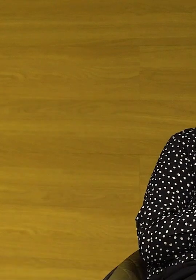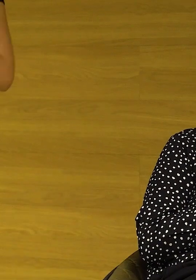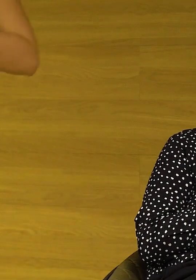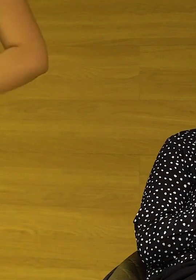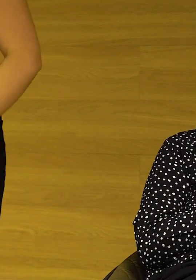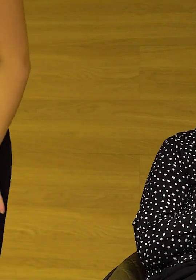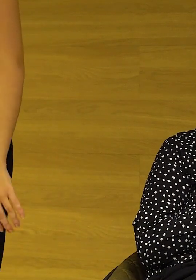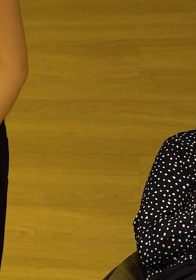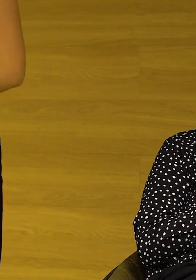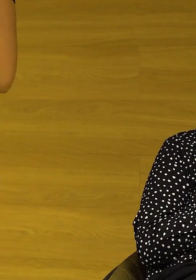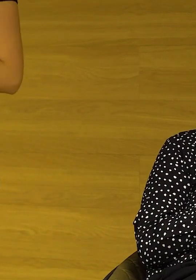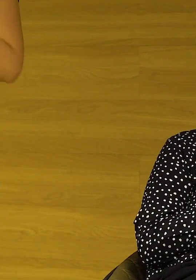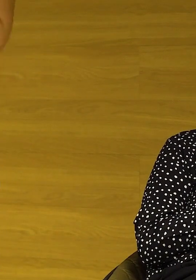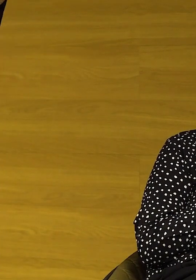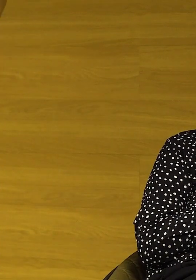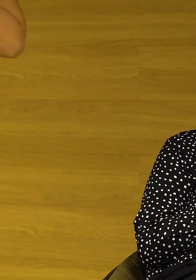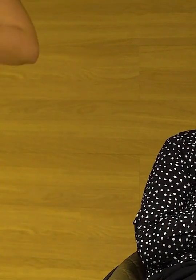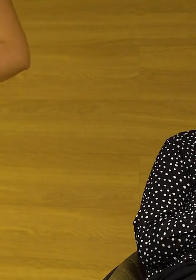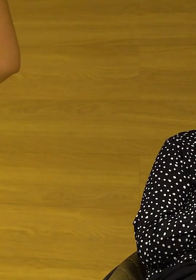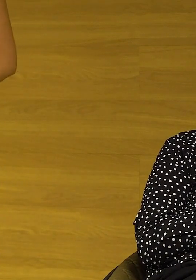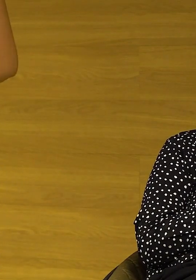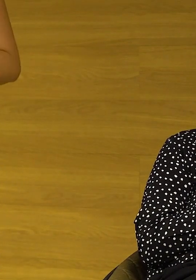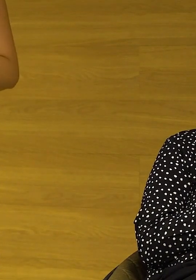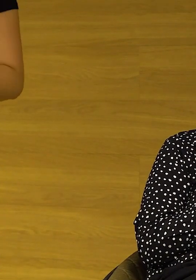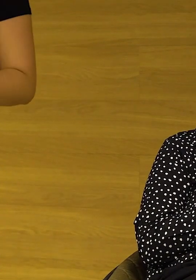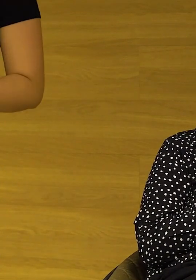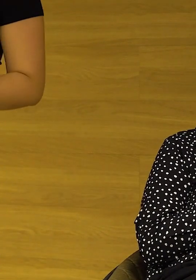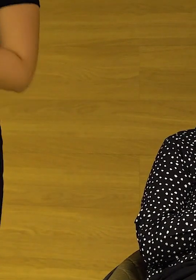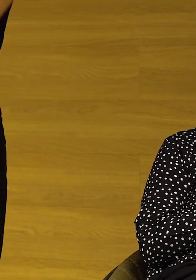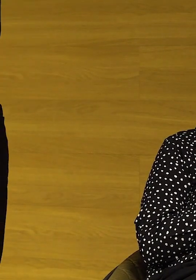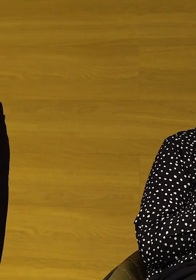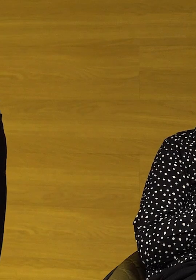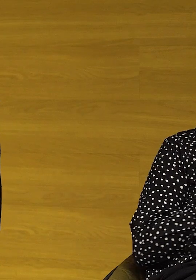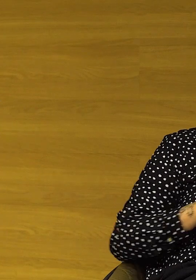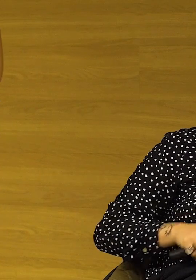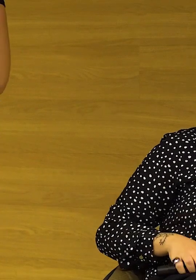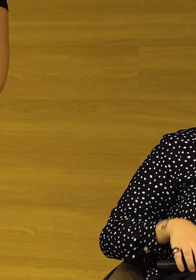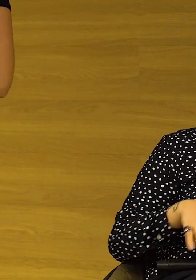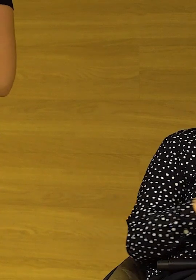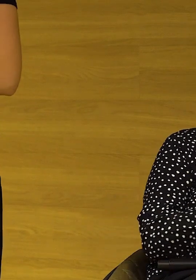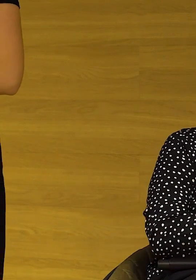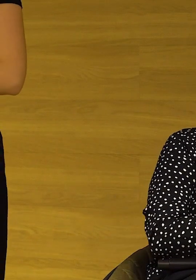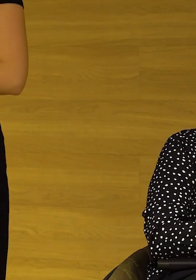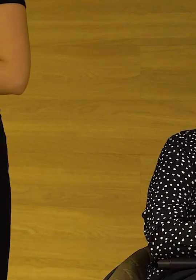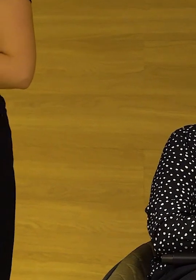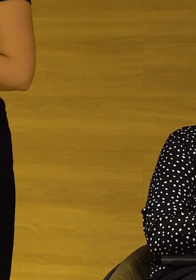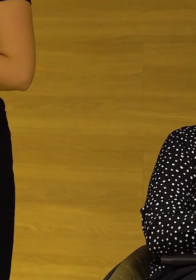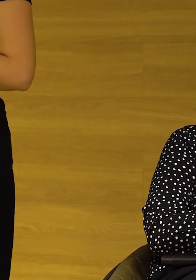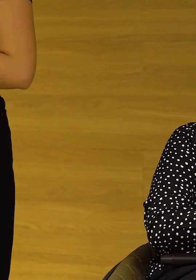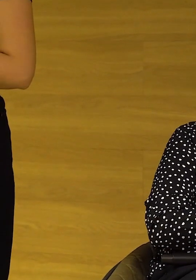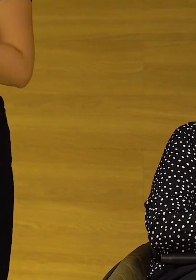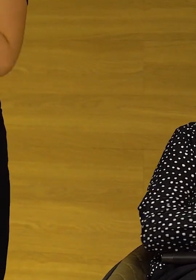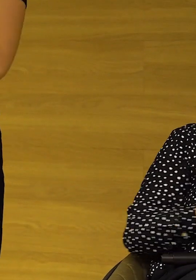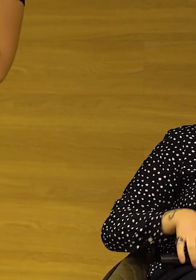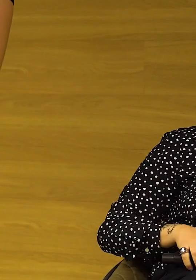roupa praticamente toda preta, camisa preta, calça preta, tênis branco e rosa. Uma meia colorida. E a